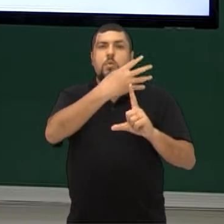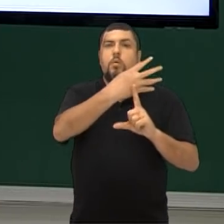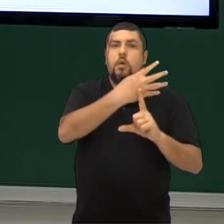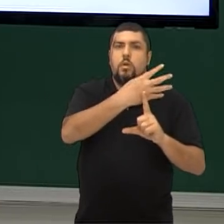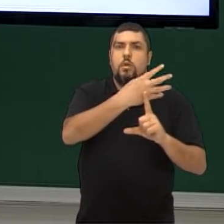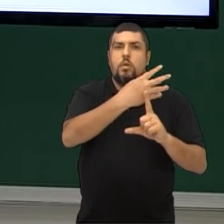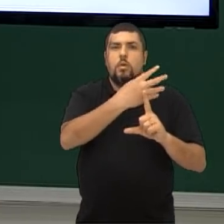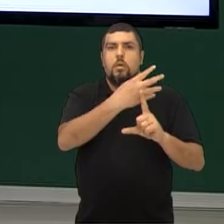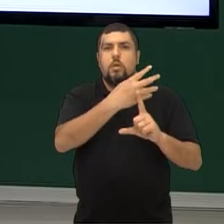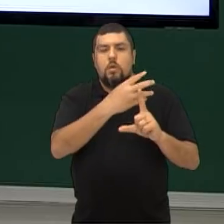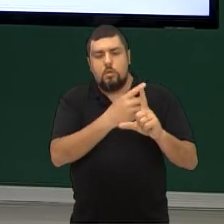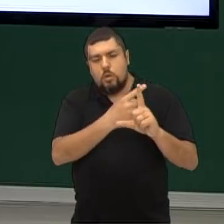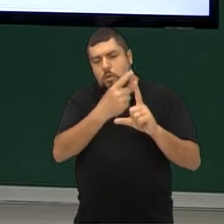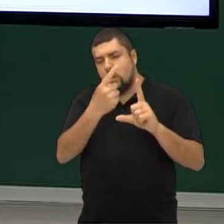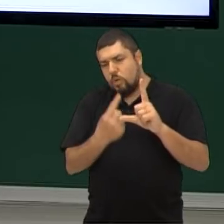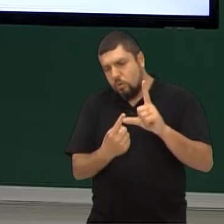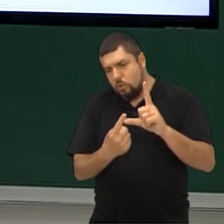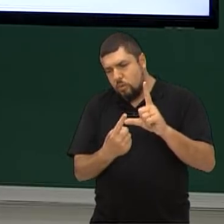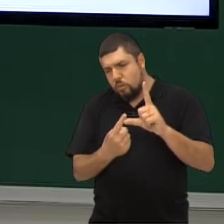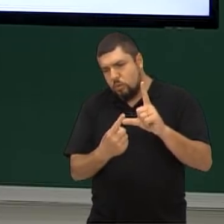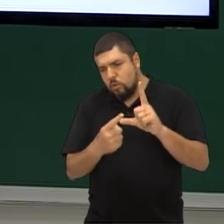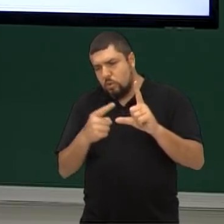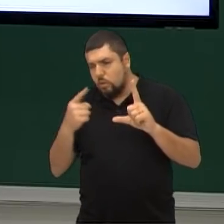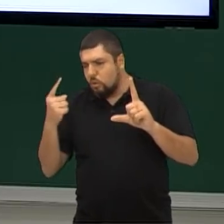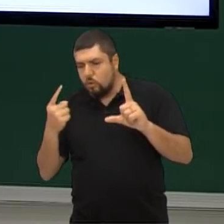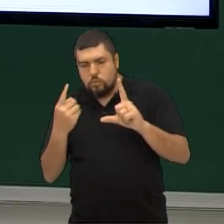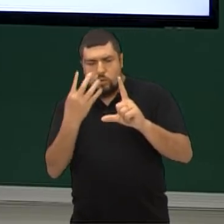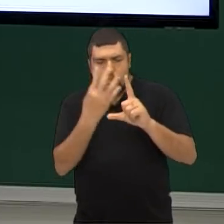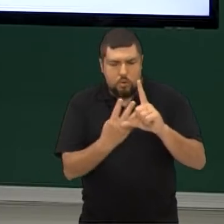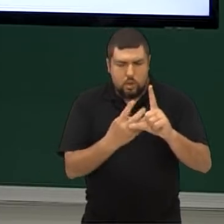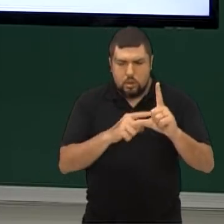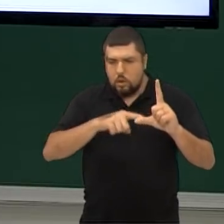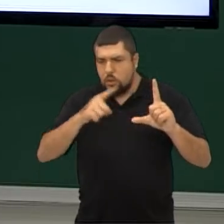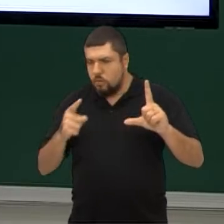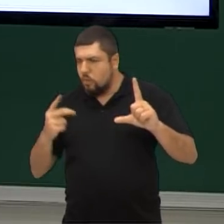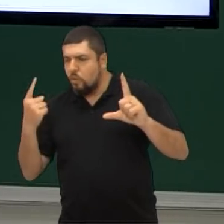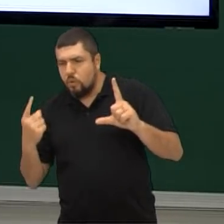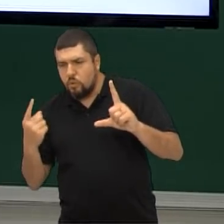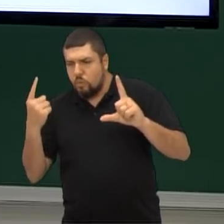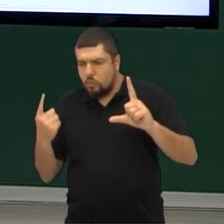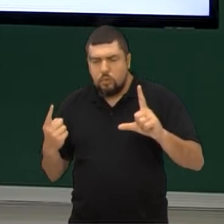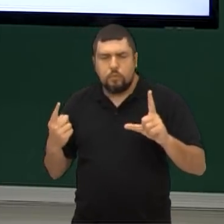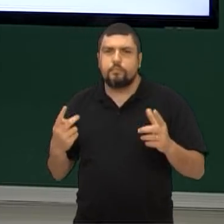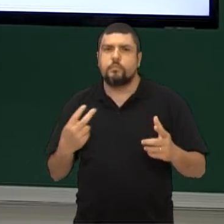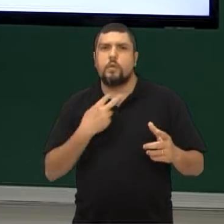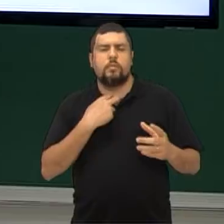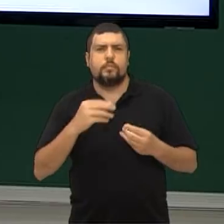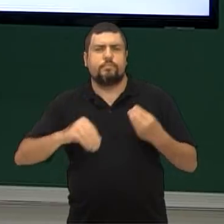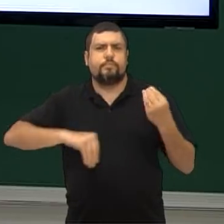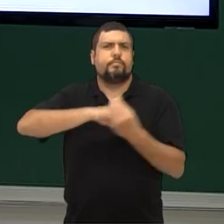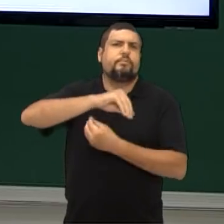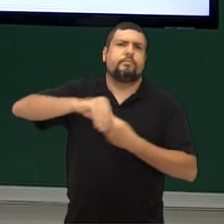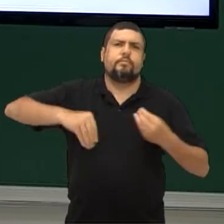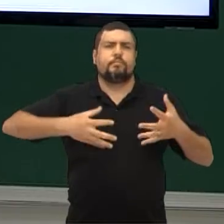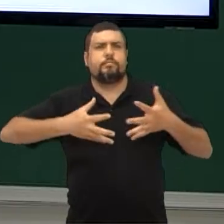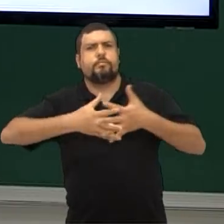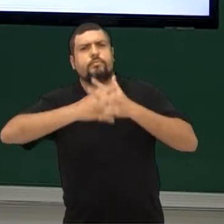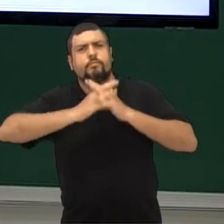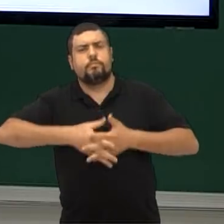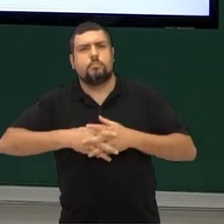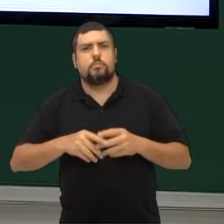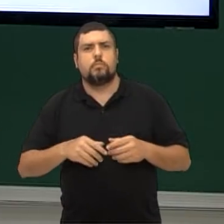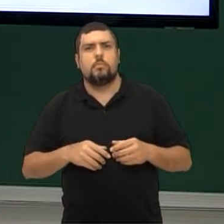1 e o 4 aqui. É muito comum confundir os eixos. Se vocês marcaram o eixo de peso na vertical e